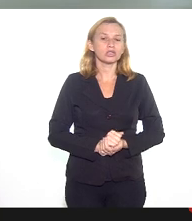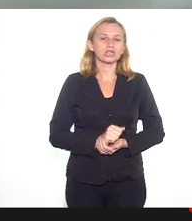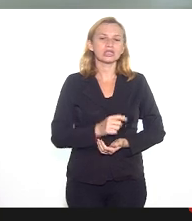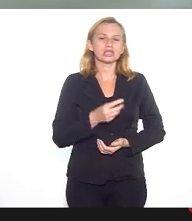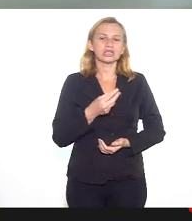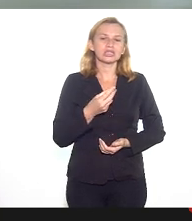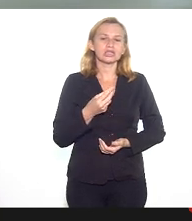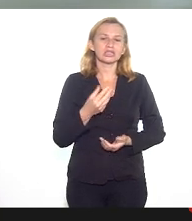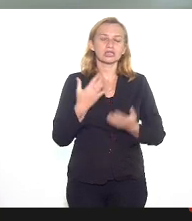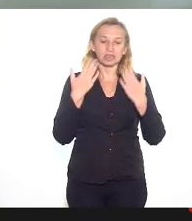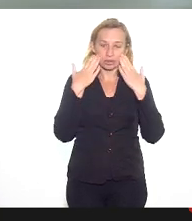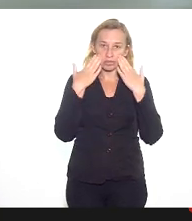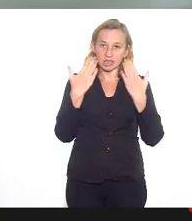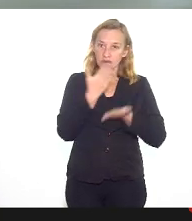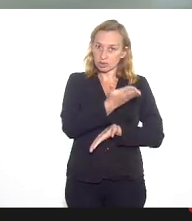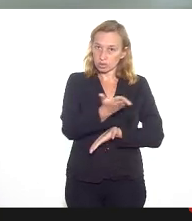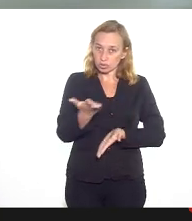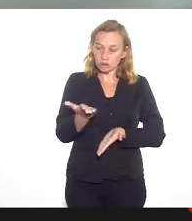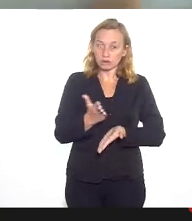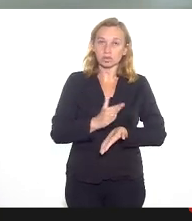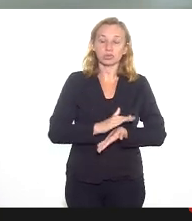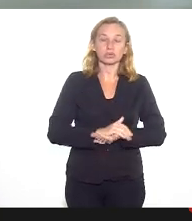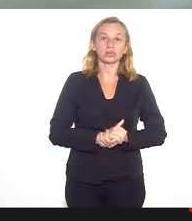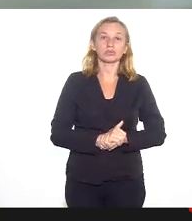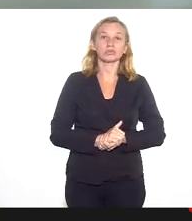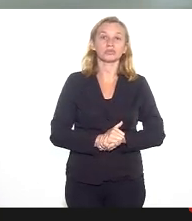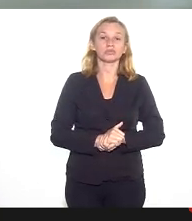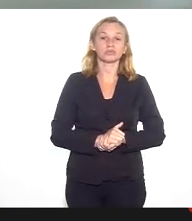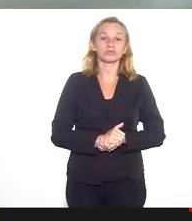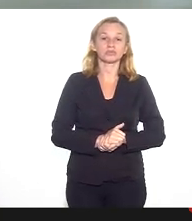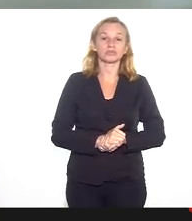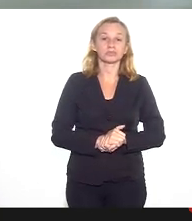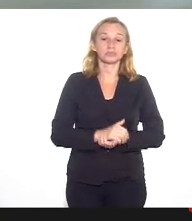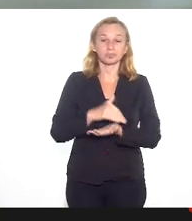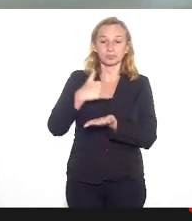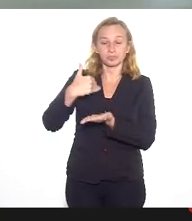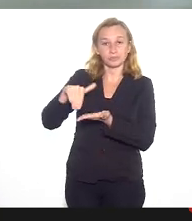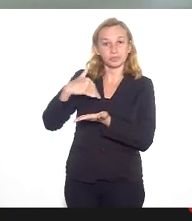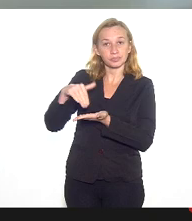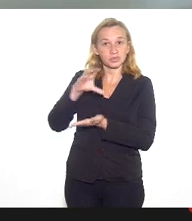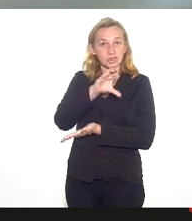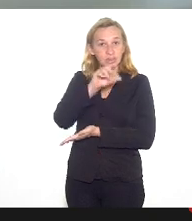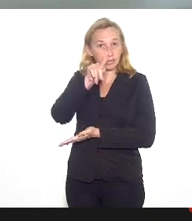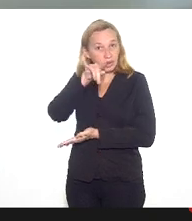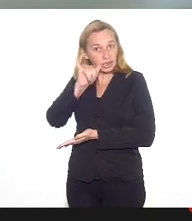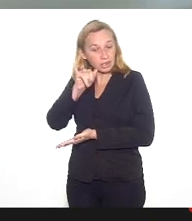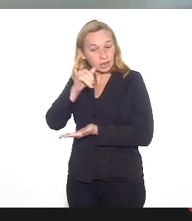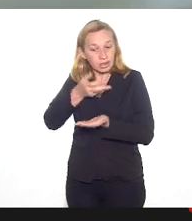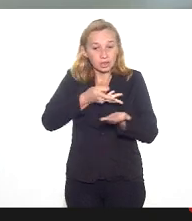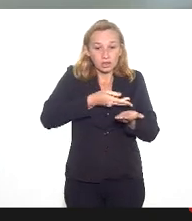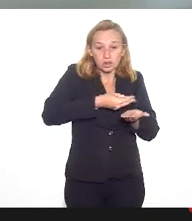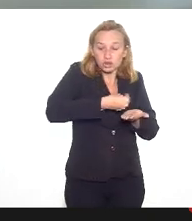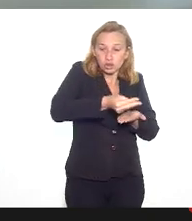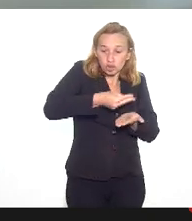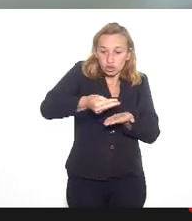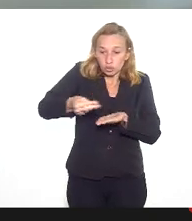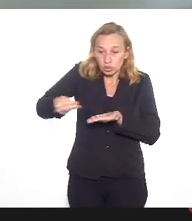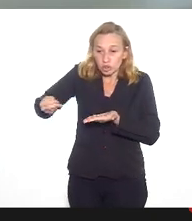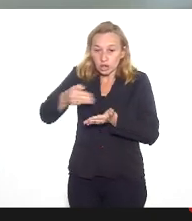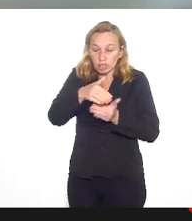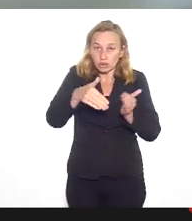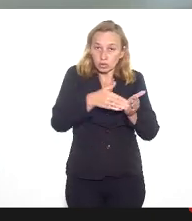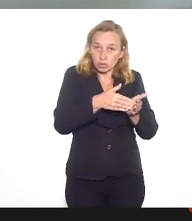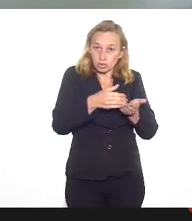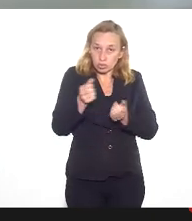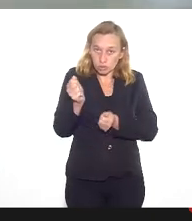suas apresentações para a secretaria aqui da CPI para a gente distribuir a todos os presentes. Pode